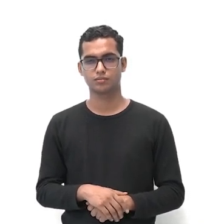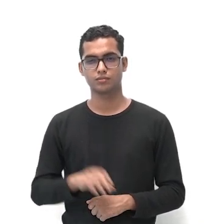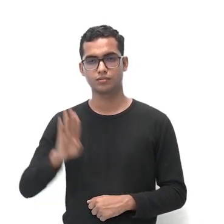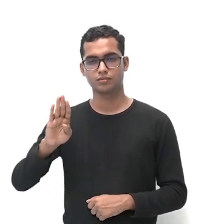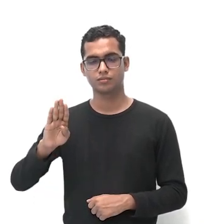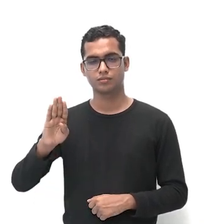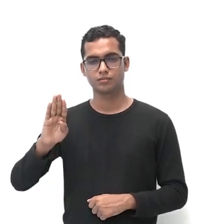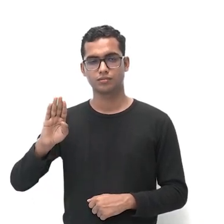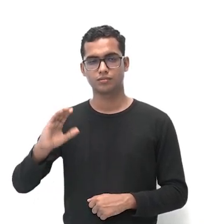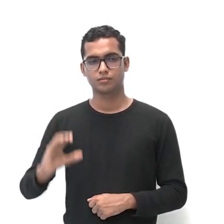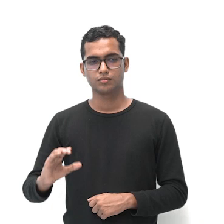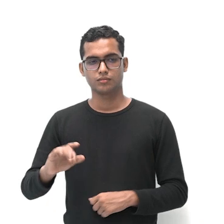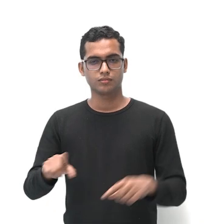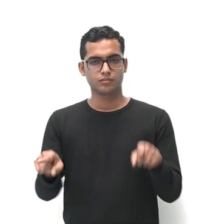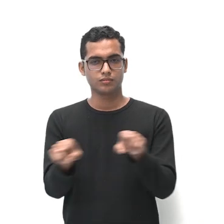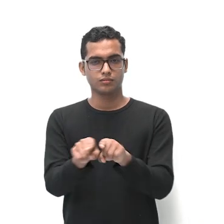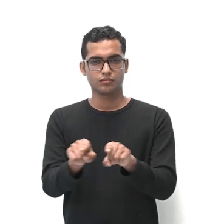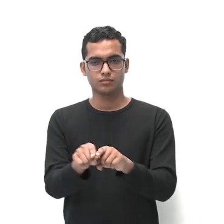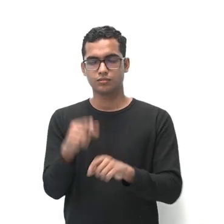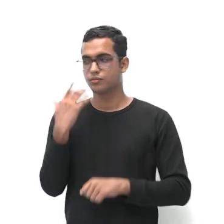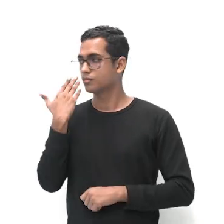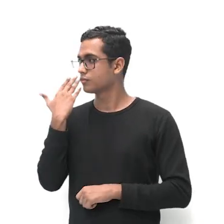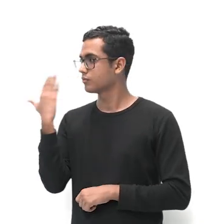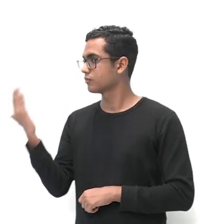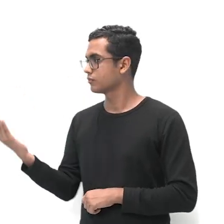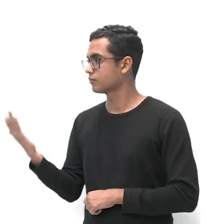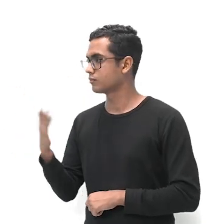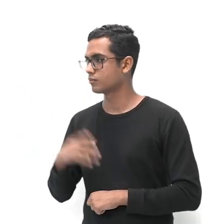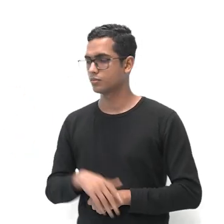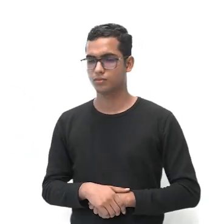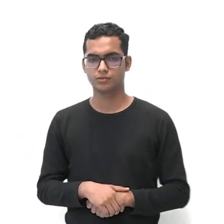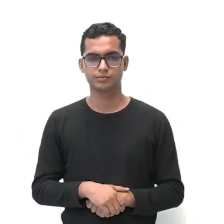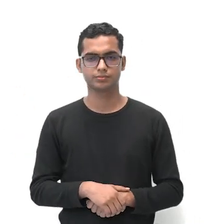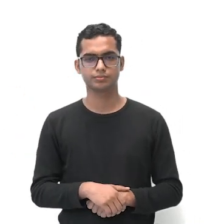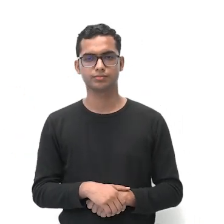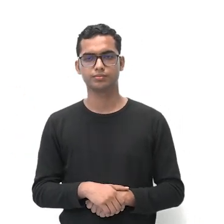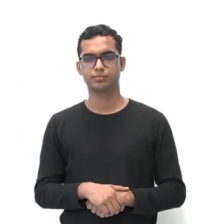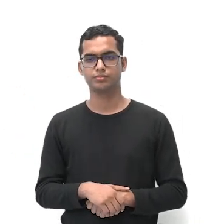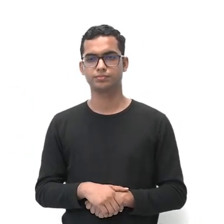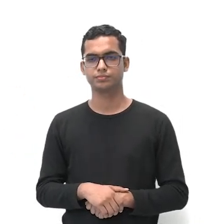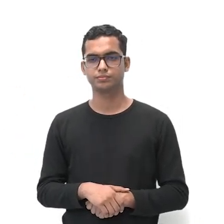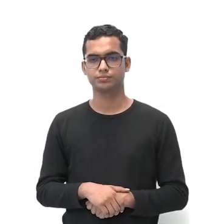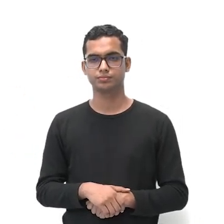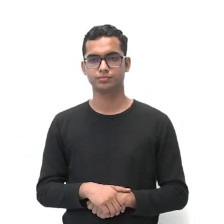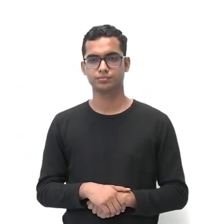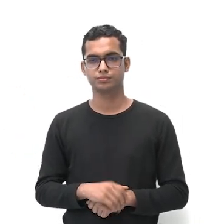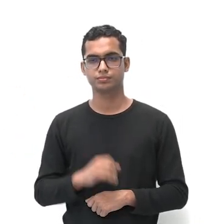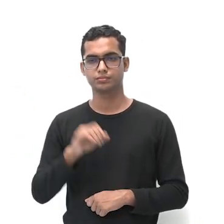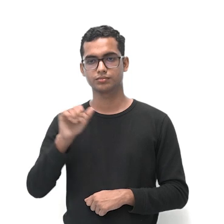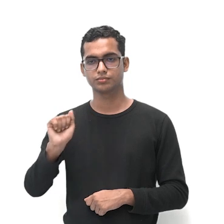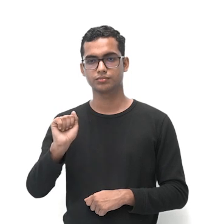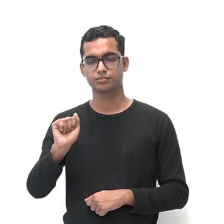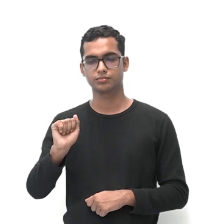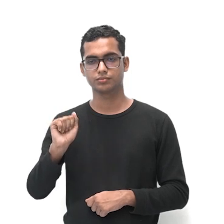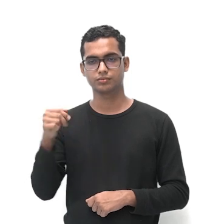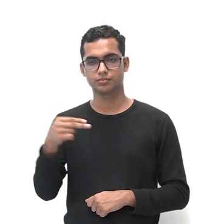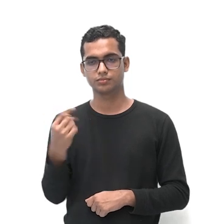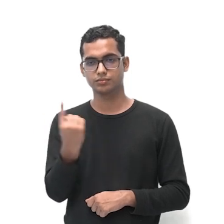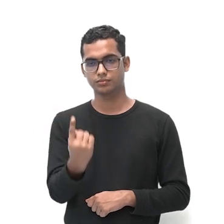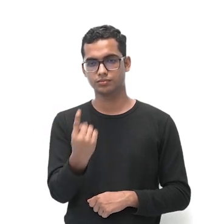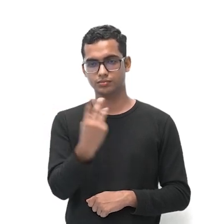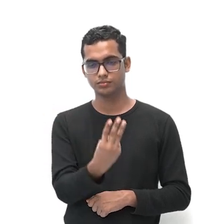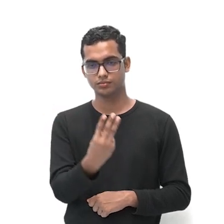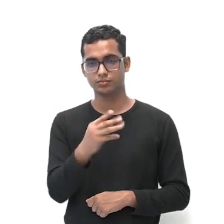BC, né, não precisa ser necessariamente nessa mesma ordem, AB não, AB é 13, né? O maior segmento é 13. O outro, né, que é